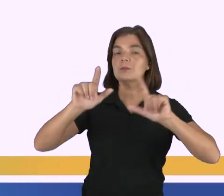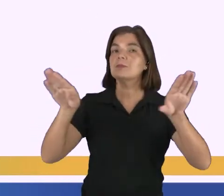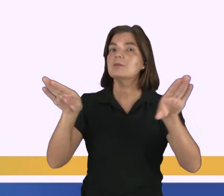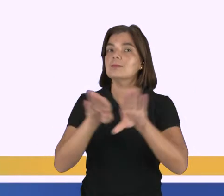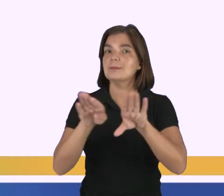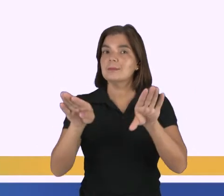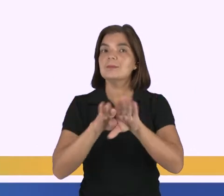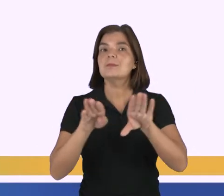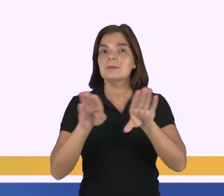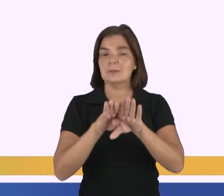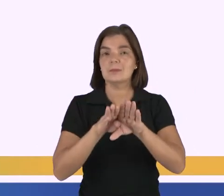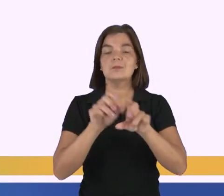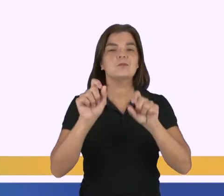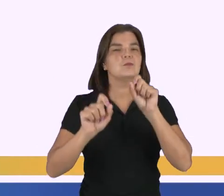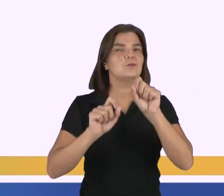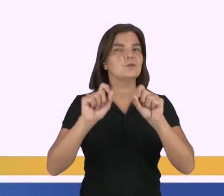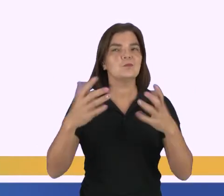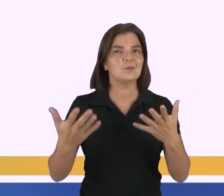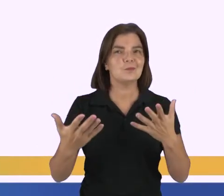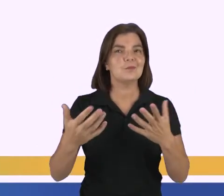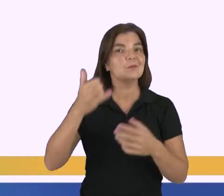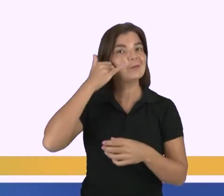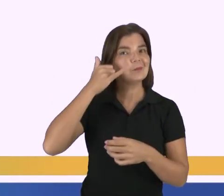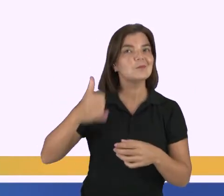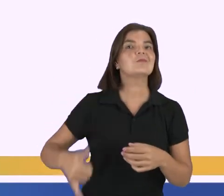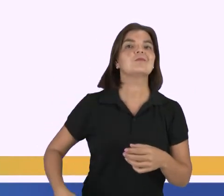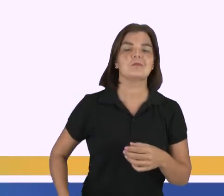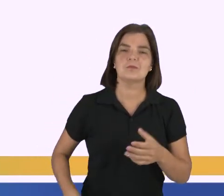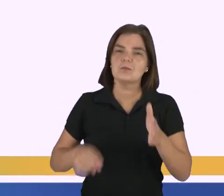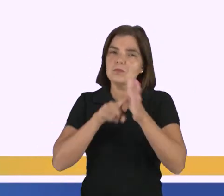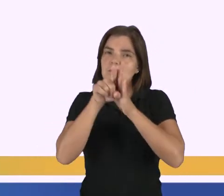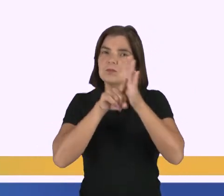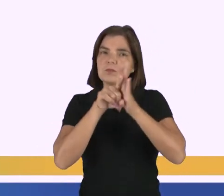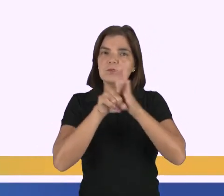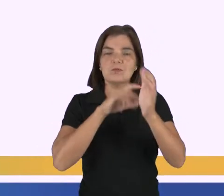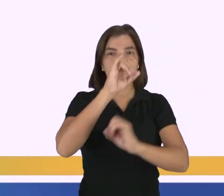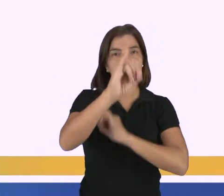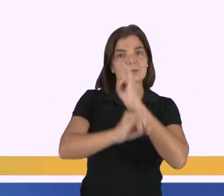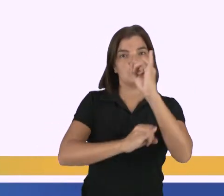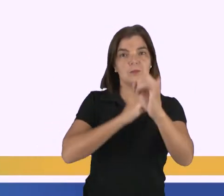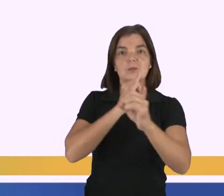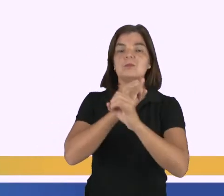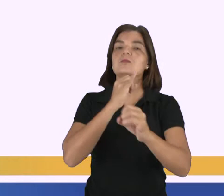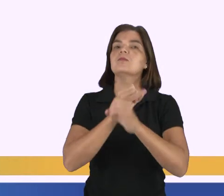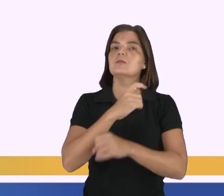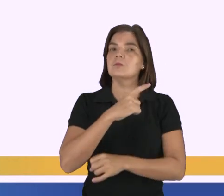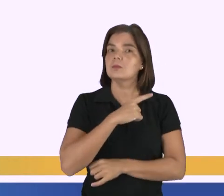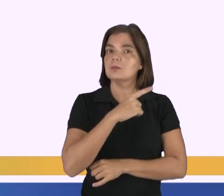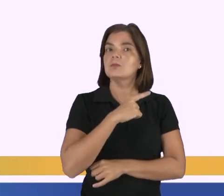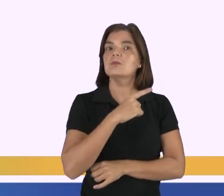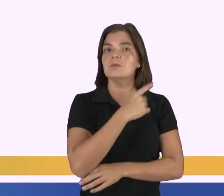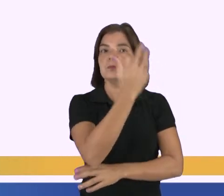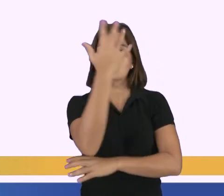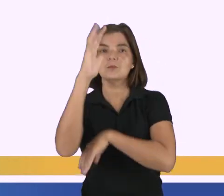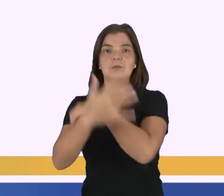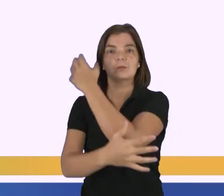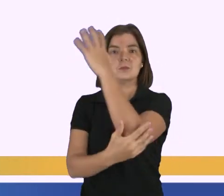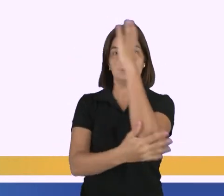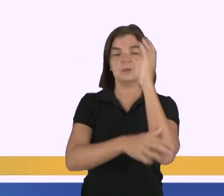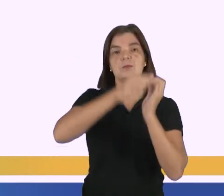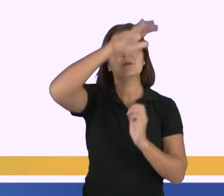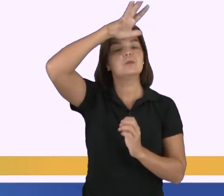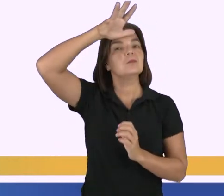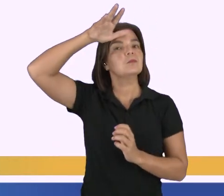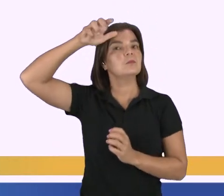mesmo por manipulação de seu celular usando pesquisa na internet. Então nós temos aí a floresta amazônica,